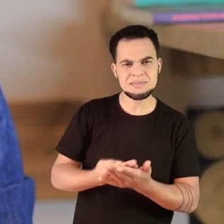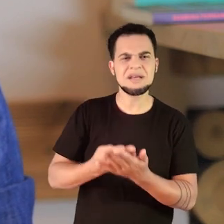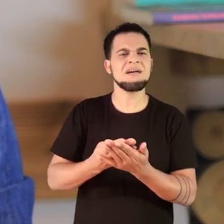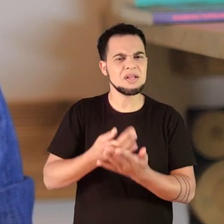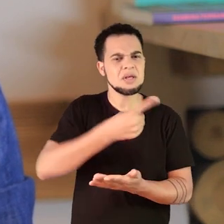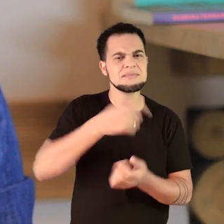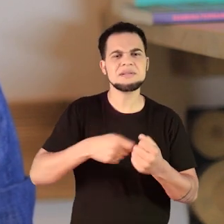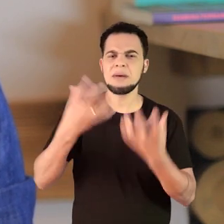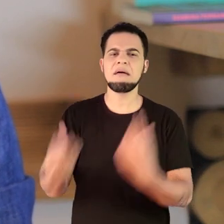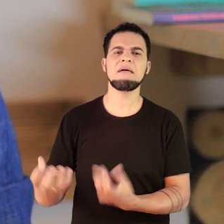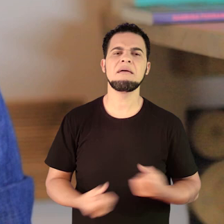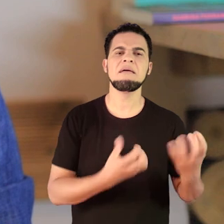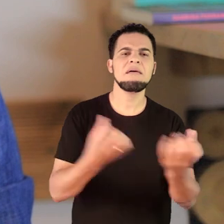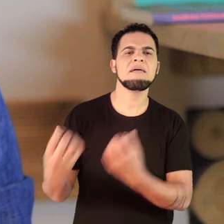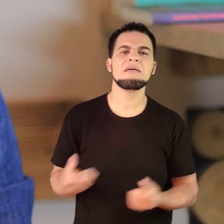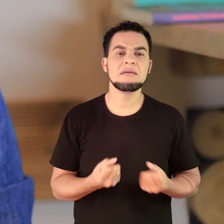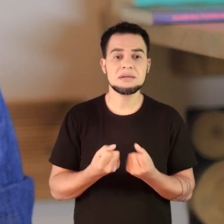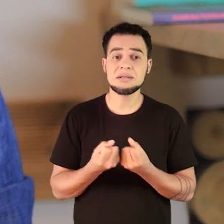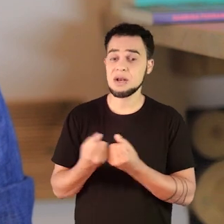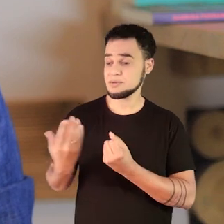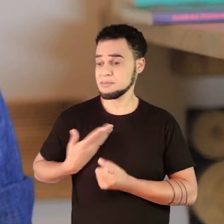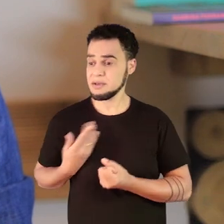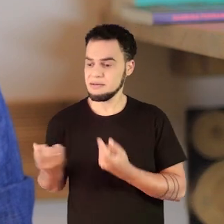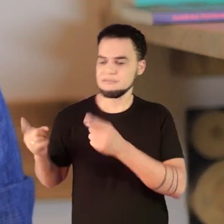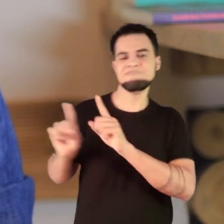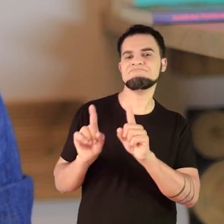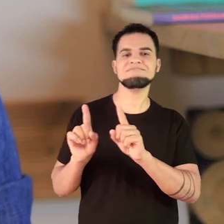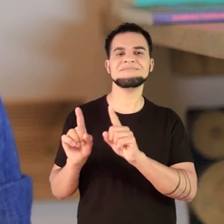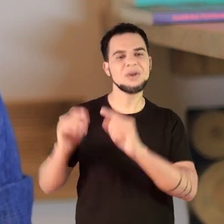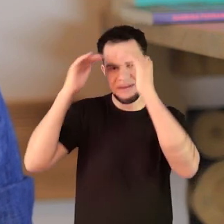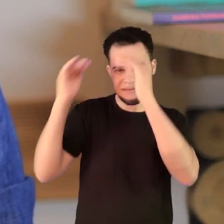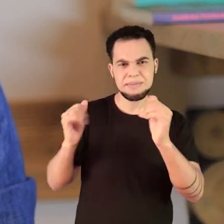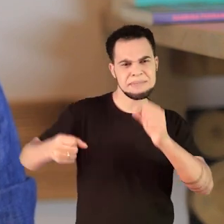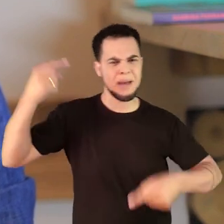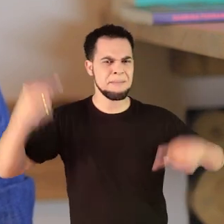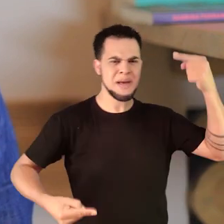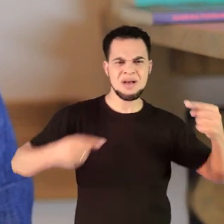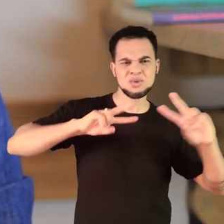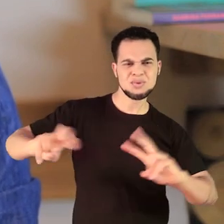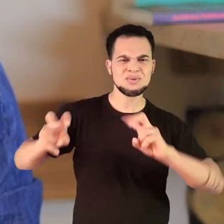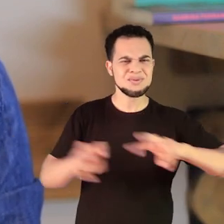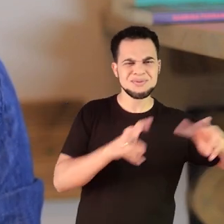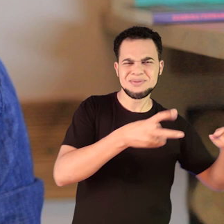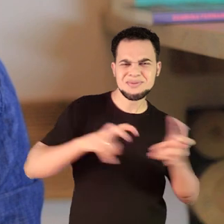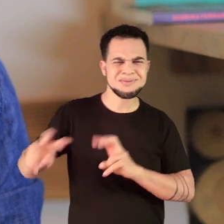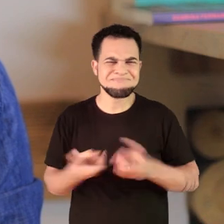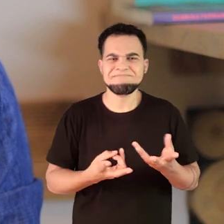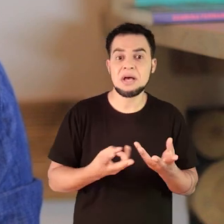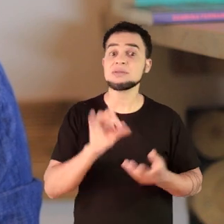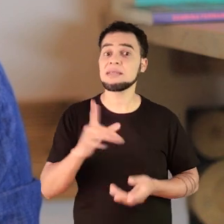respeito que temos que aceitar. Nem nossos pares nos respeitam direito. Eles competem, sugam, exploram. Exceção é quem